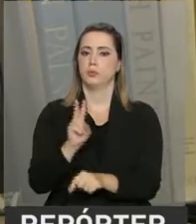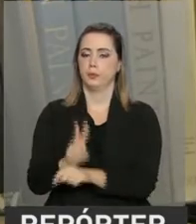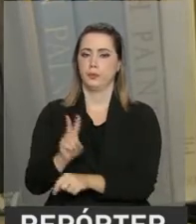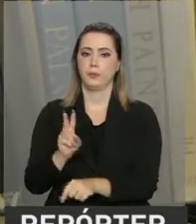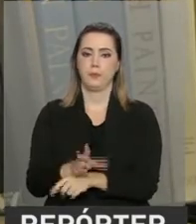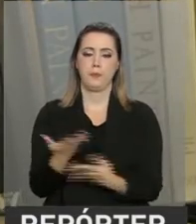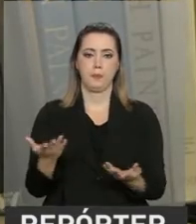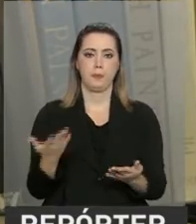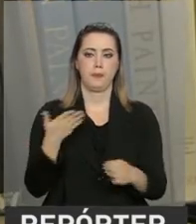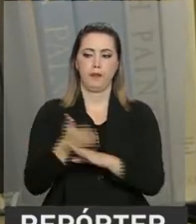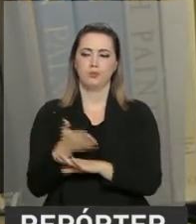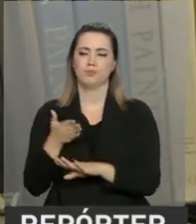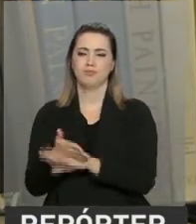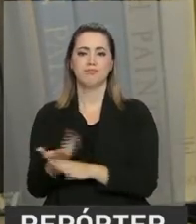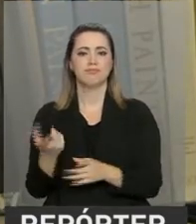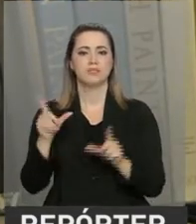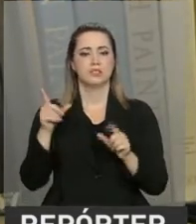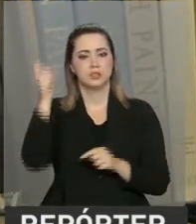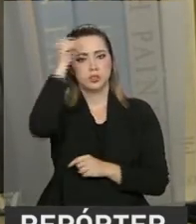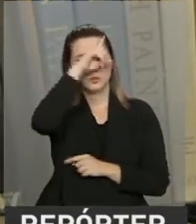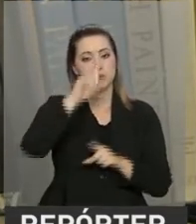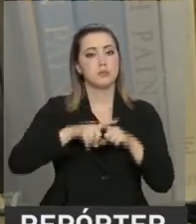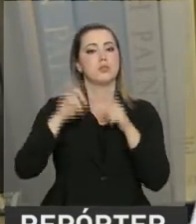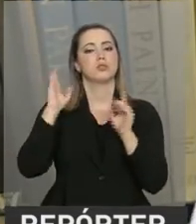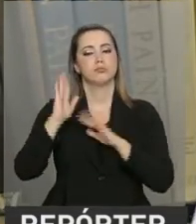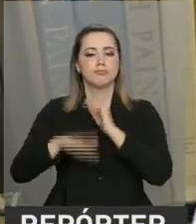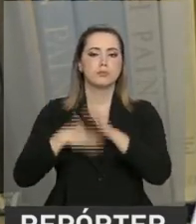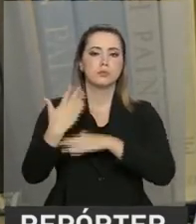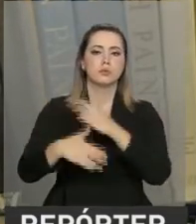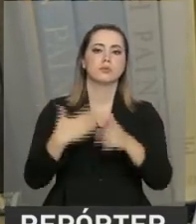um alcance muito limitado mas já é um progresso muito grande